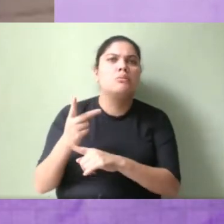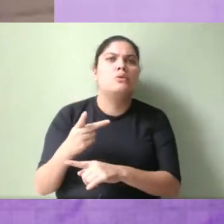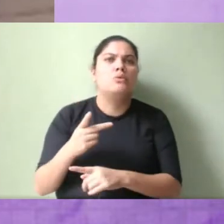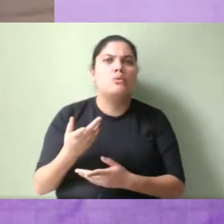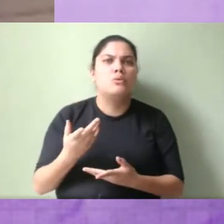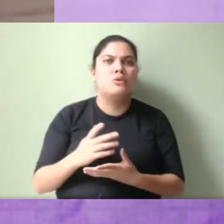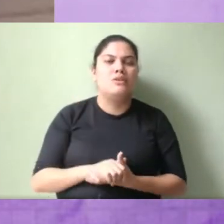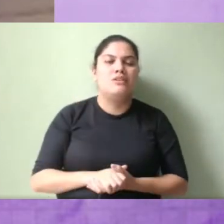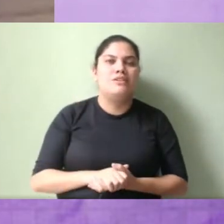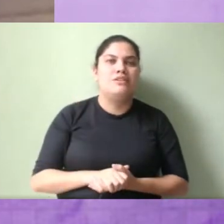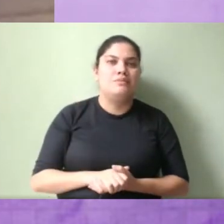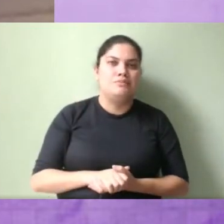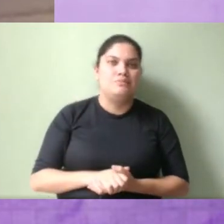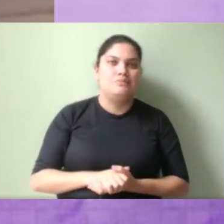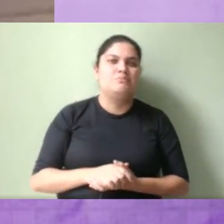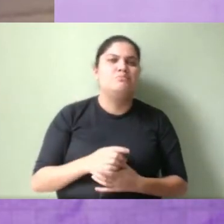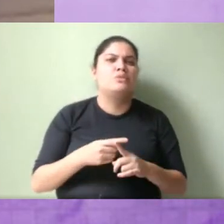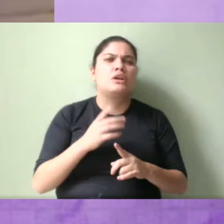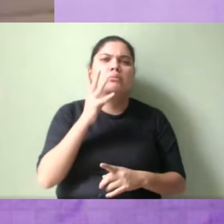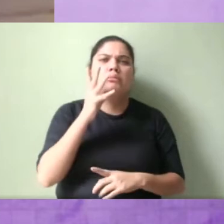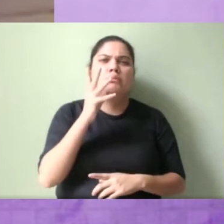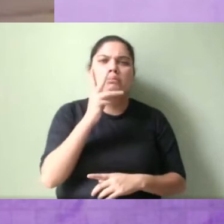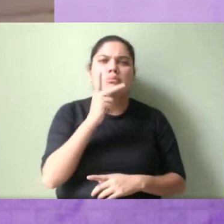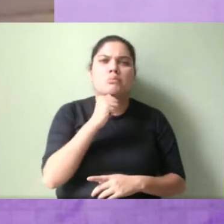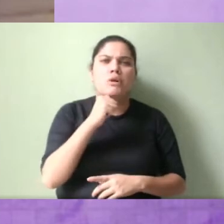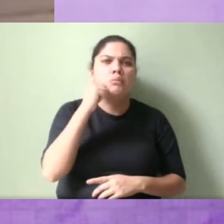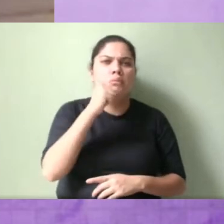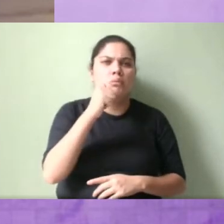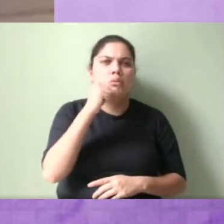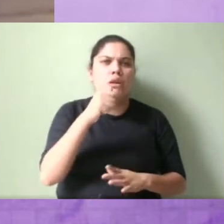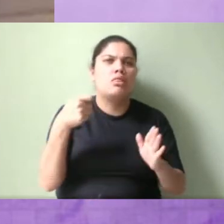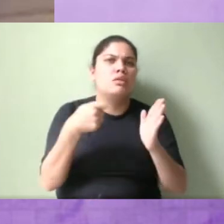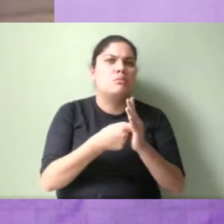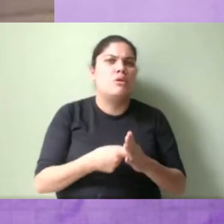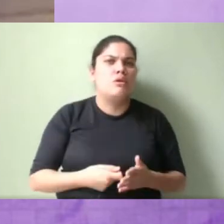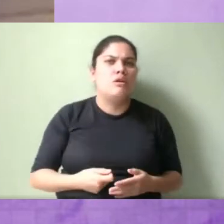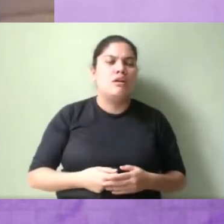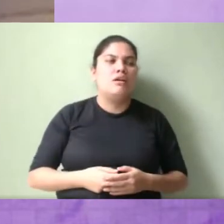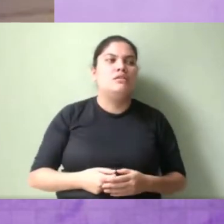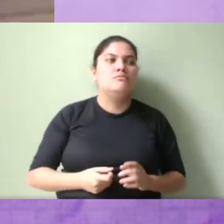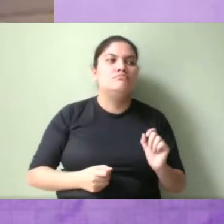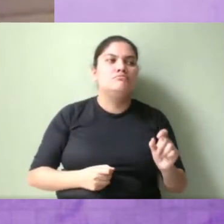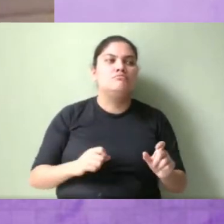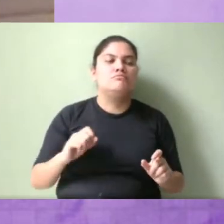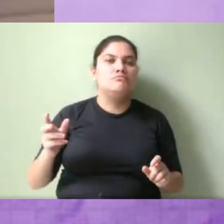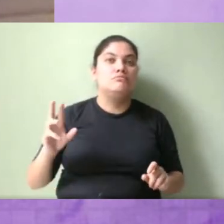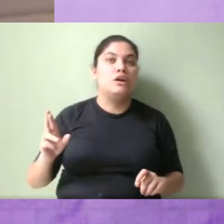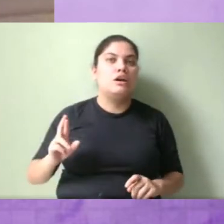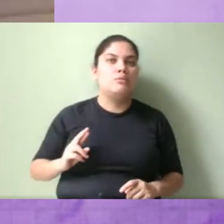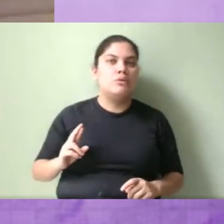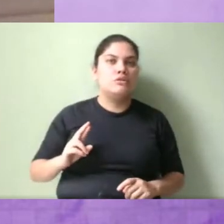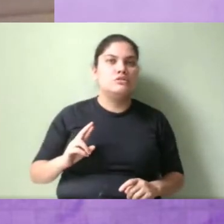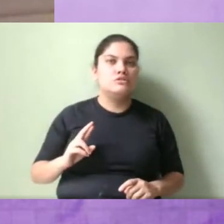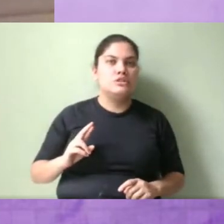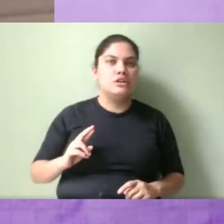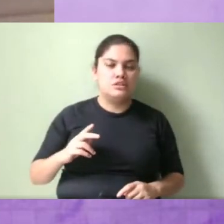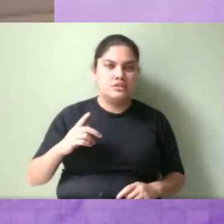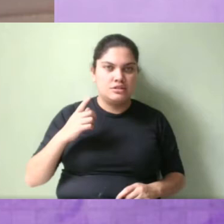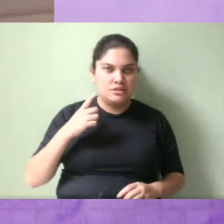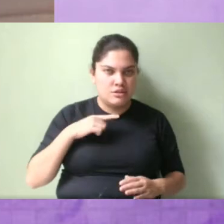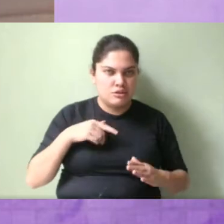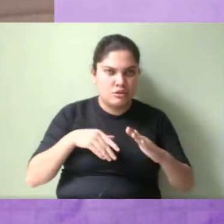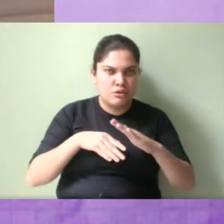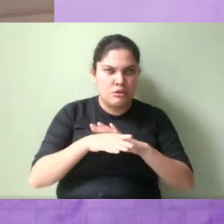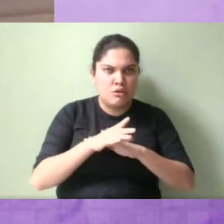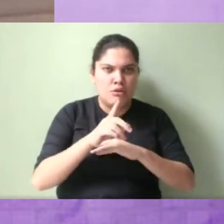abrir uma enquete anônima perguntando: se você é assediada, você procura? Se você não procura, por quê? Por que você acha que mulheres levam tempo